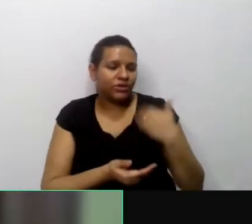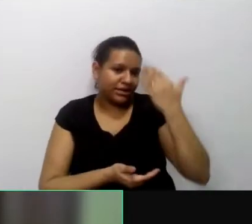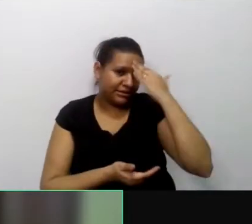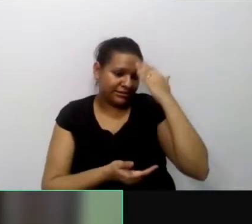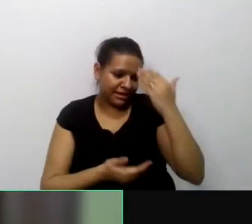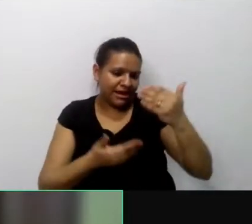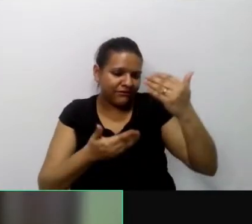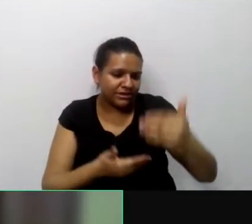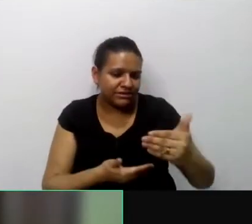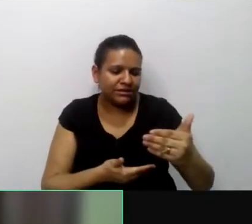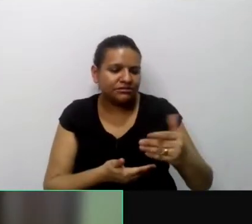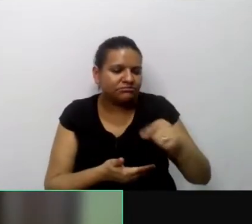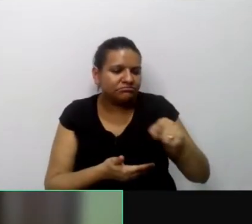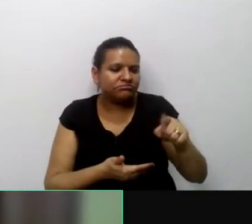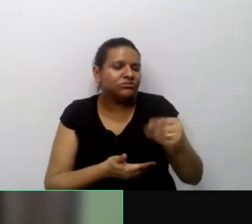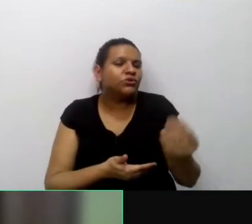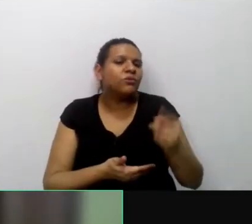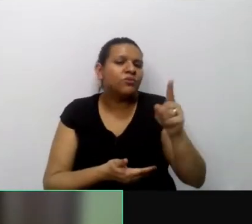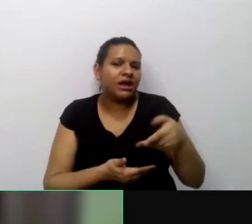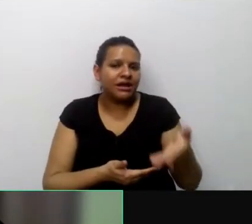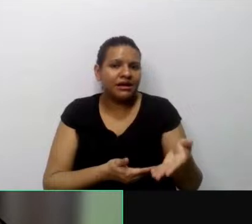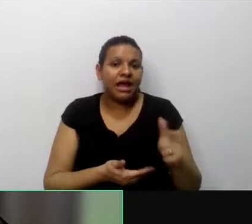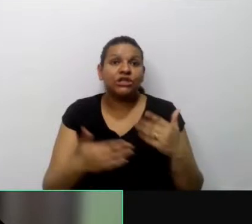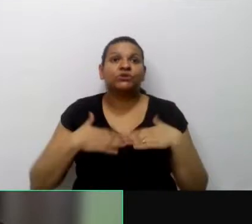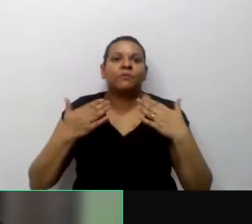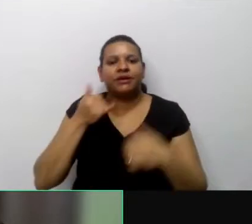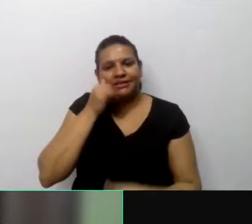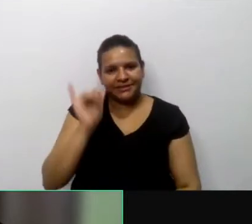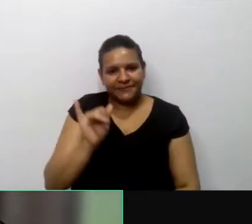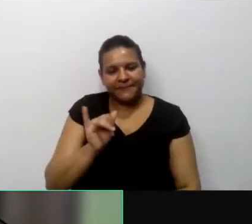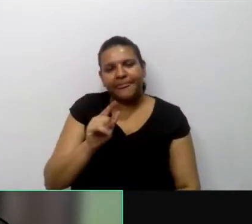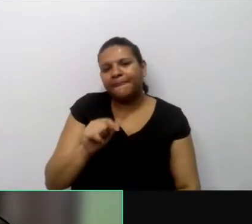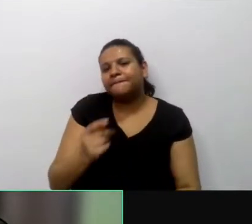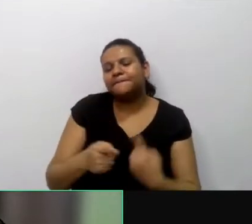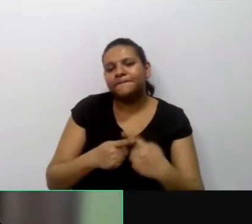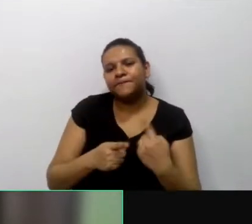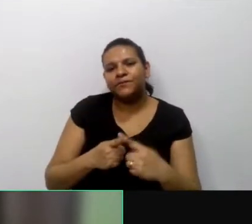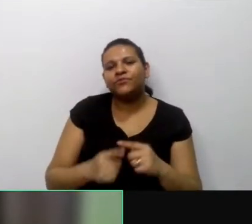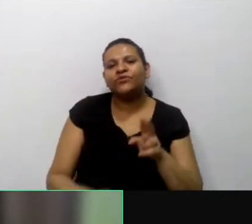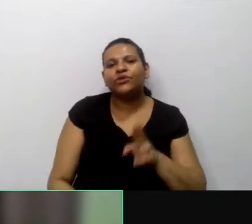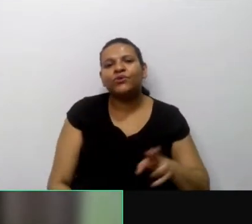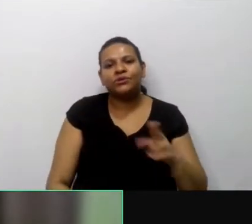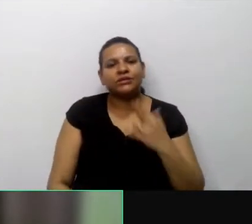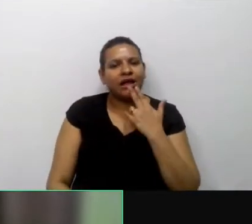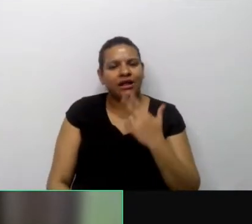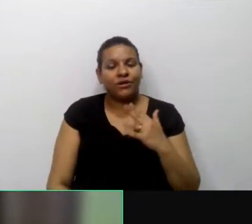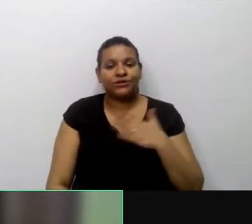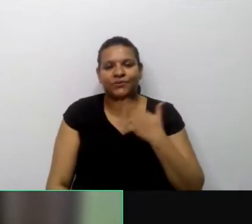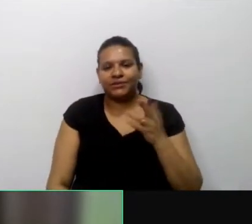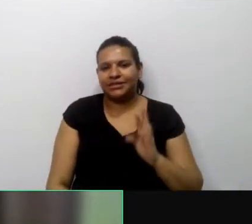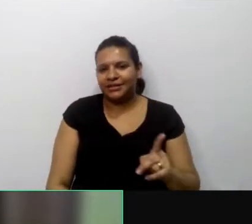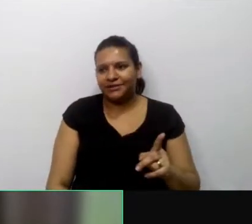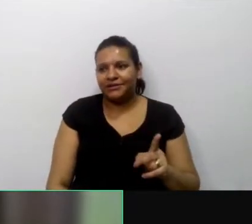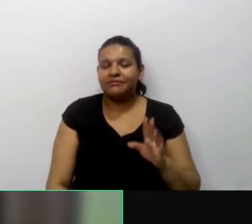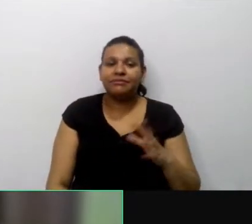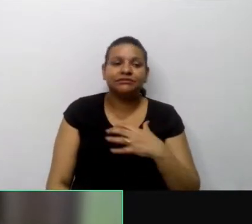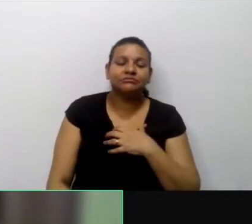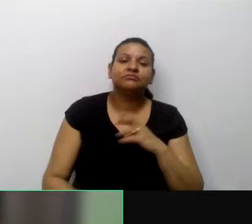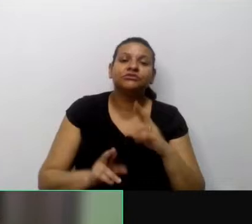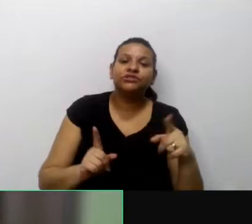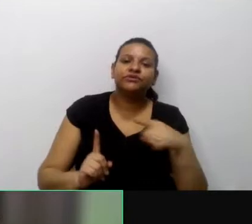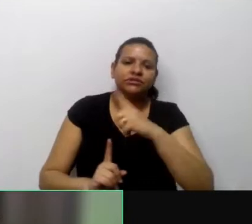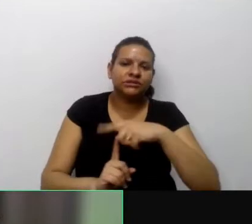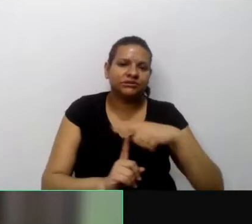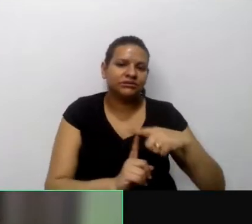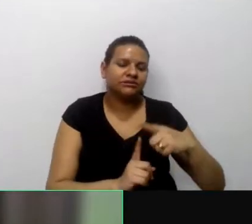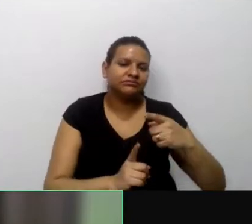avaliação, para não ser uma surpresa, né? O uso da língua não vai ser uma surpresa para eles. porque eles estão fazendo isso de diferentes formas dentro da